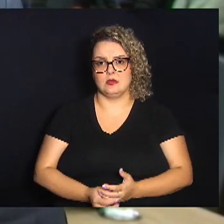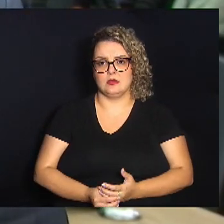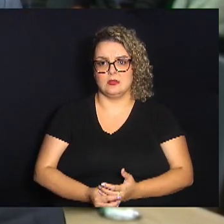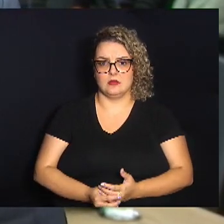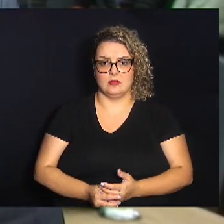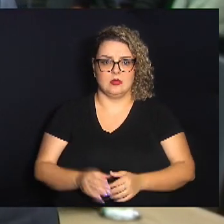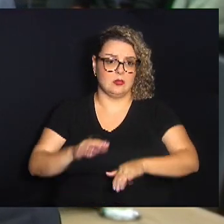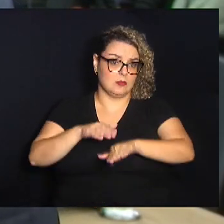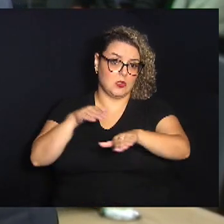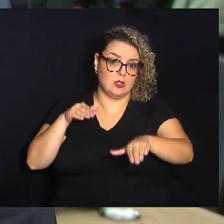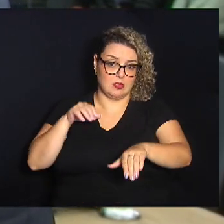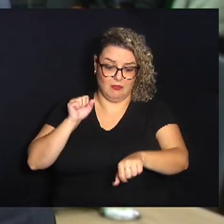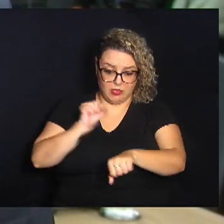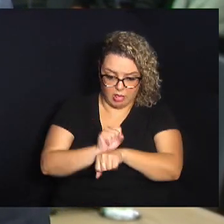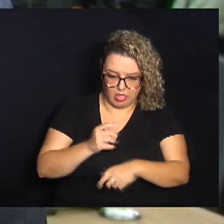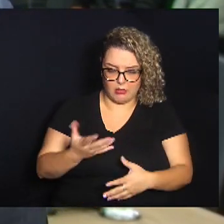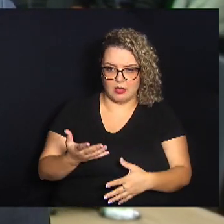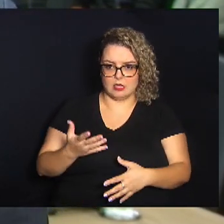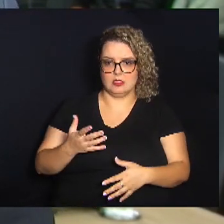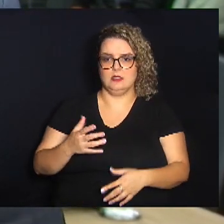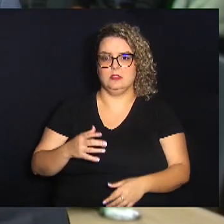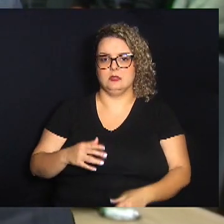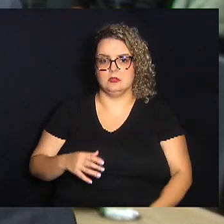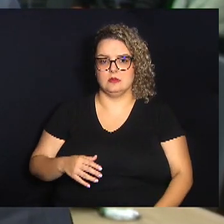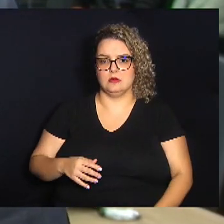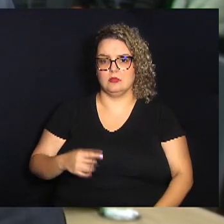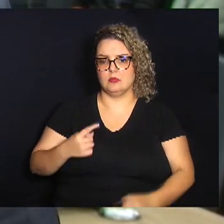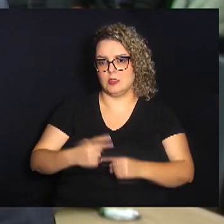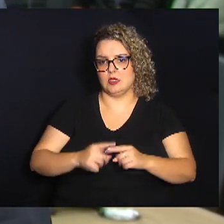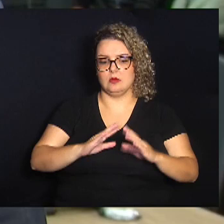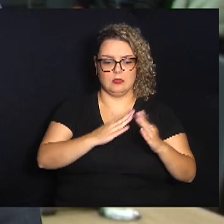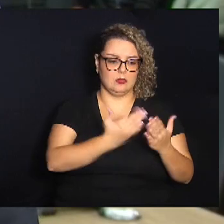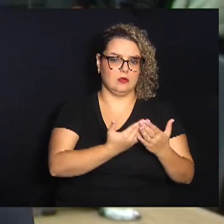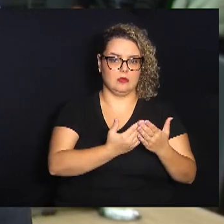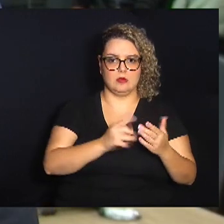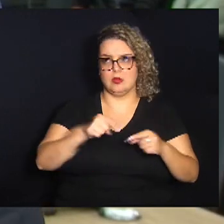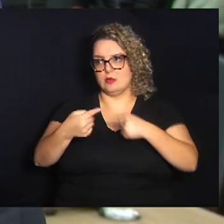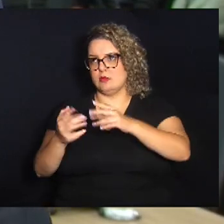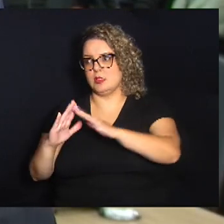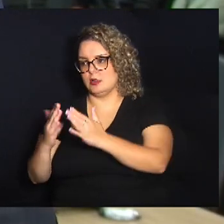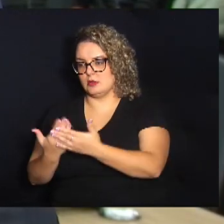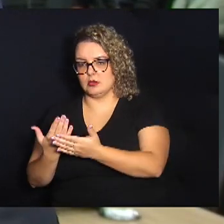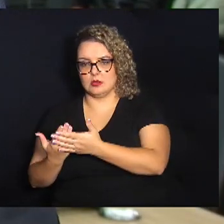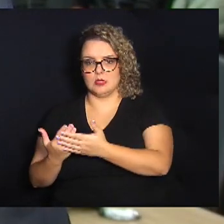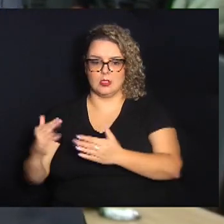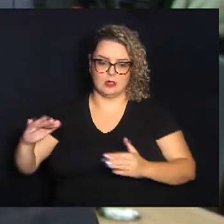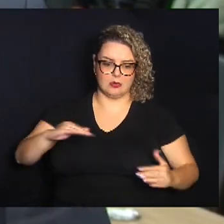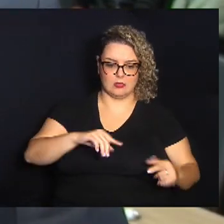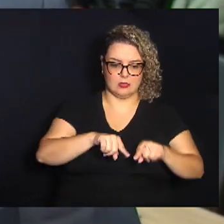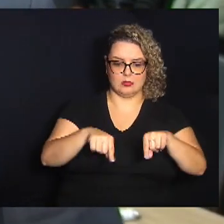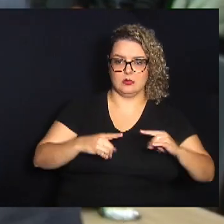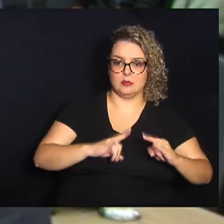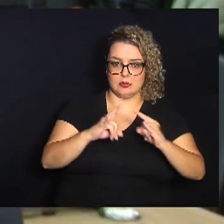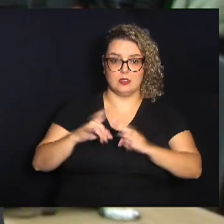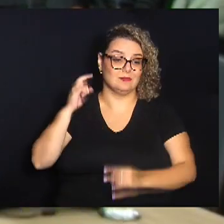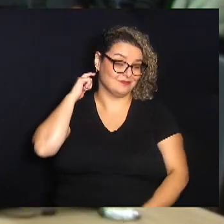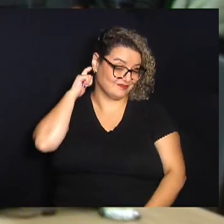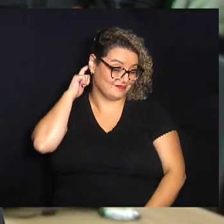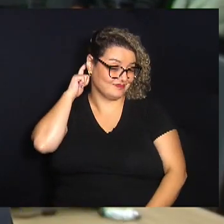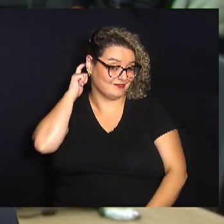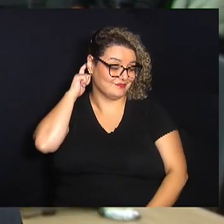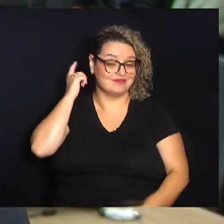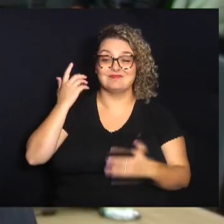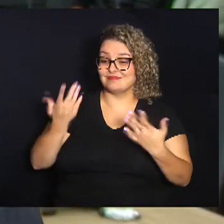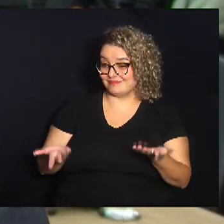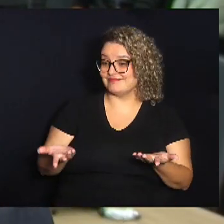carros que acabam freando, né? Porque um para numa escola, o outro para na outra, o outro está saindo de um condomínio. Então esse estudo